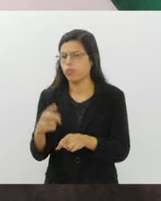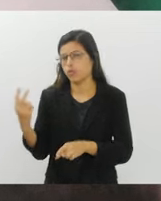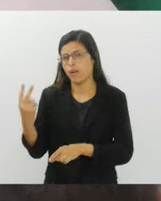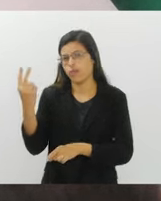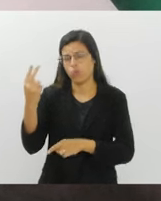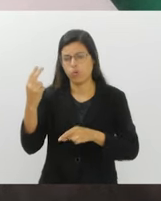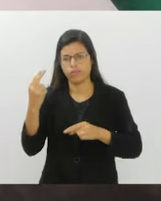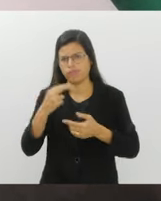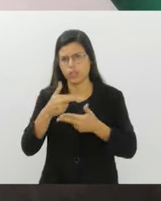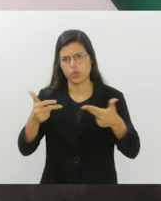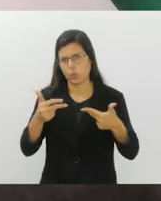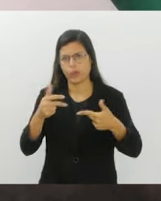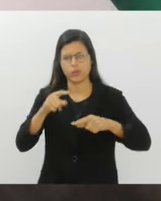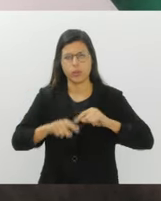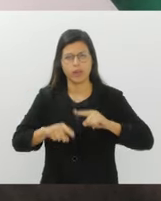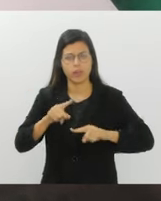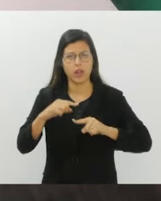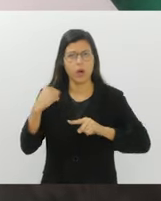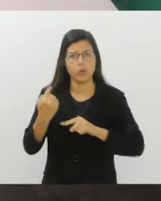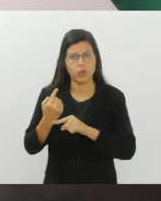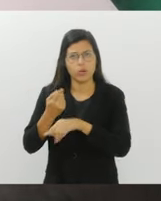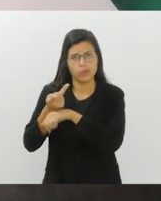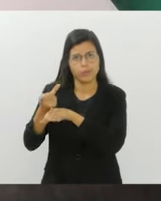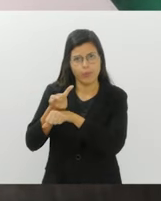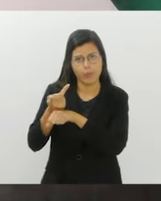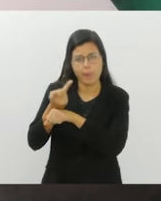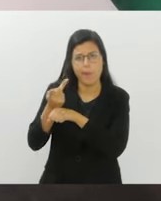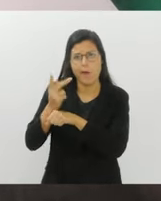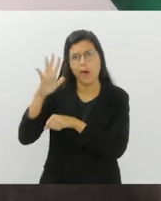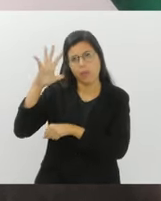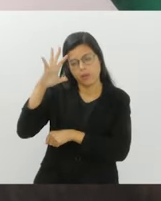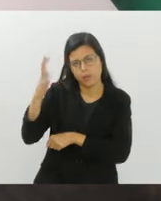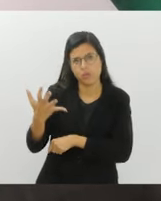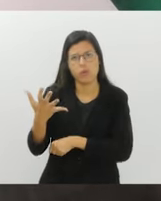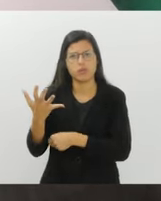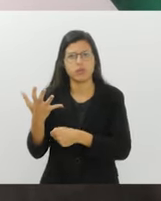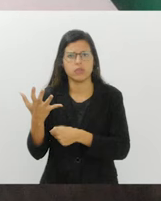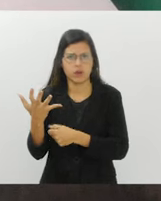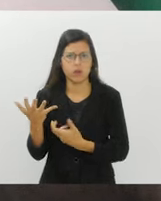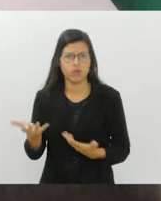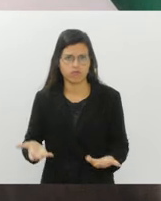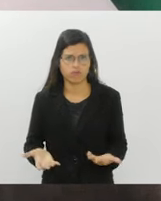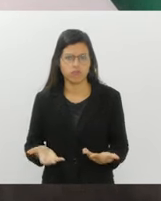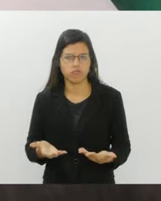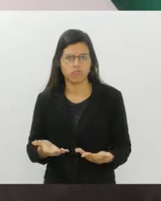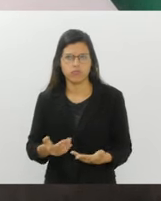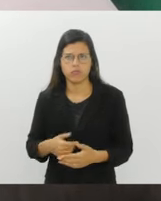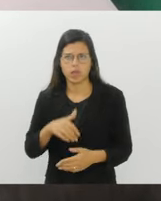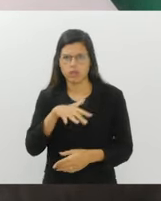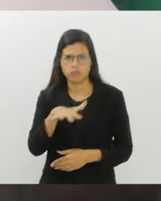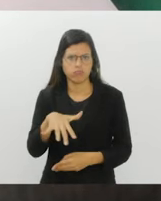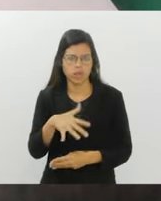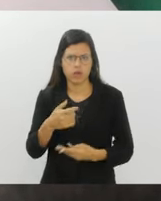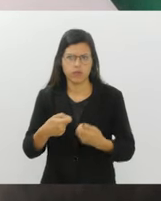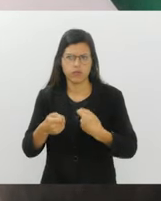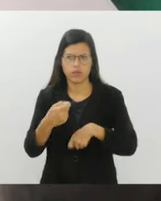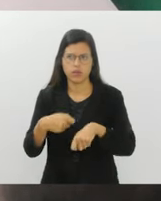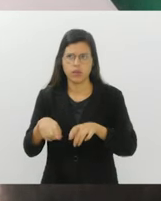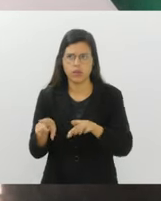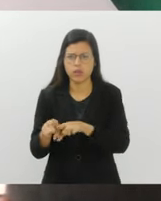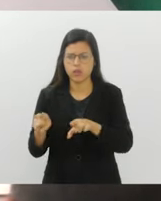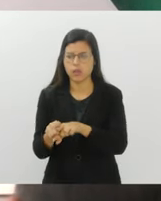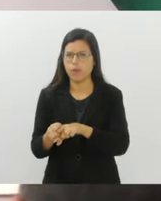dormente. Então, nós estamos buscando alternativas similares e semelhantes no mercado, e uma estatal de São